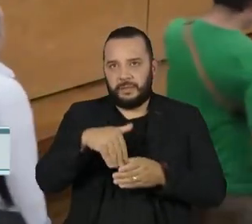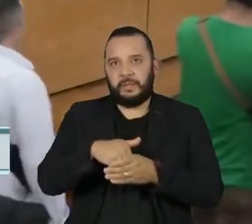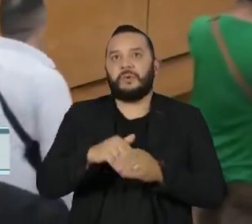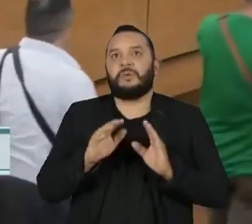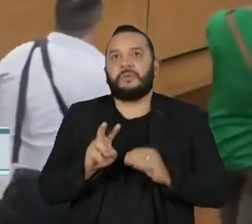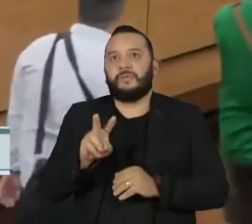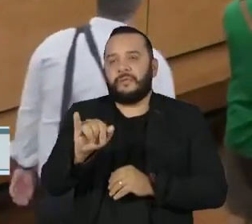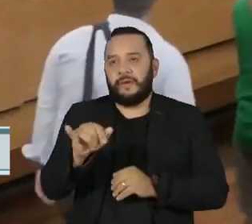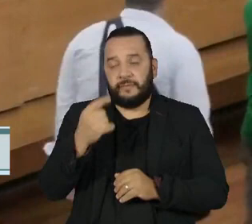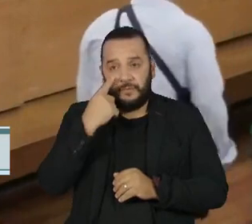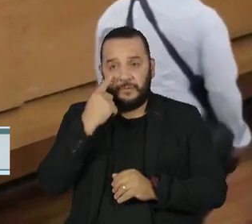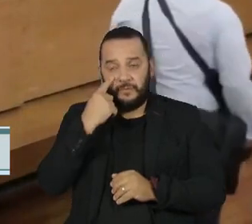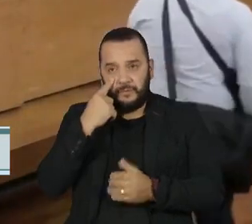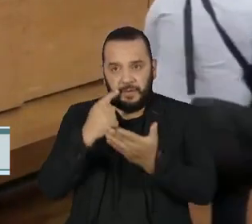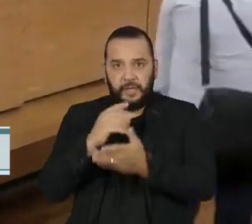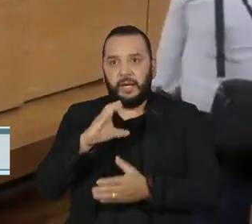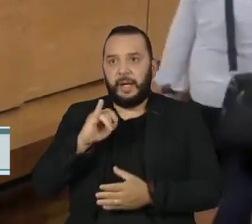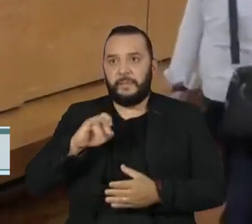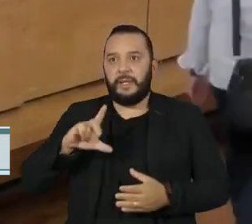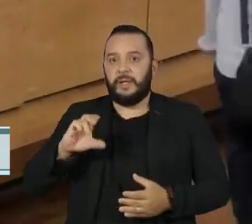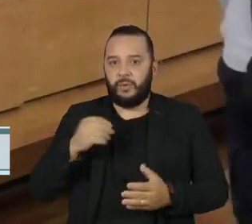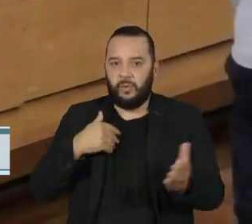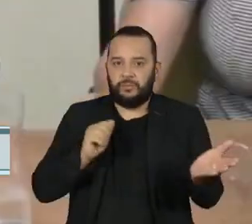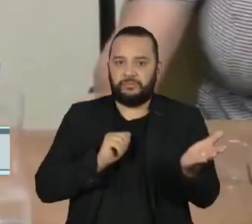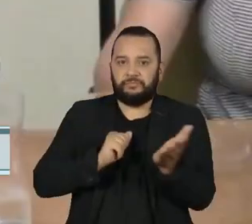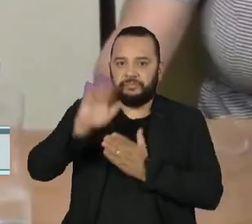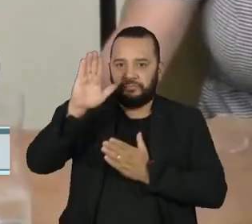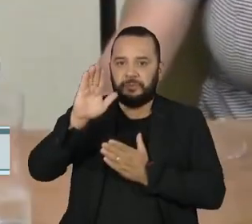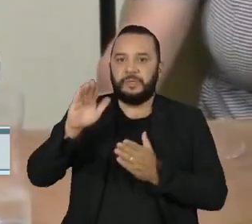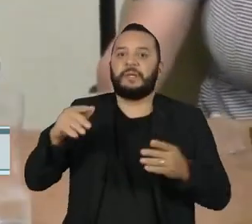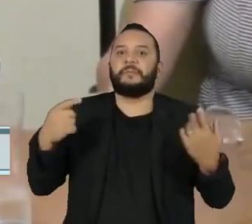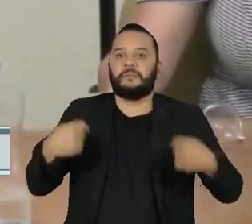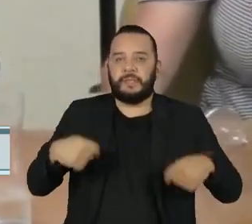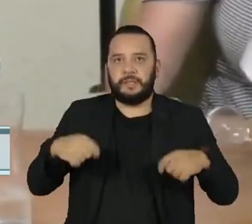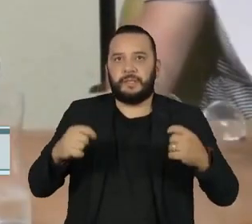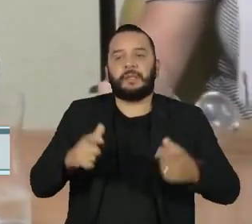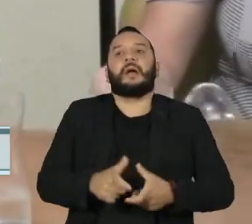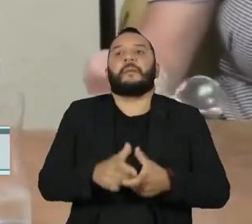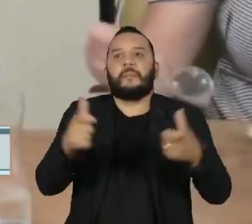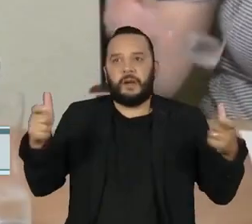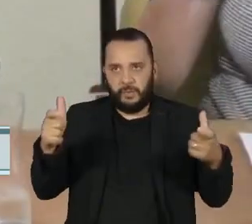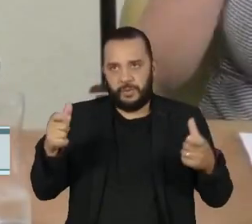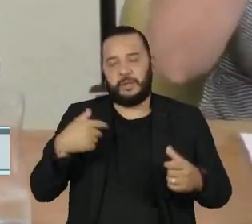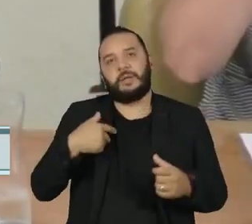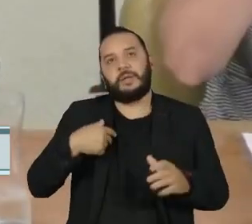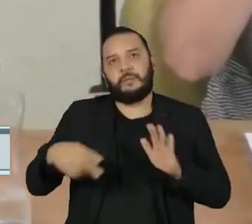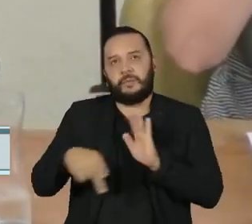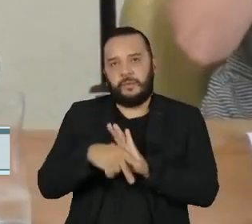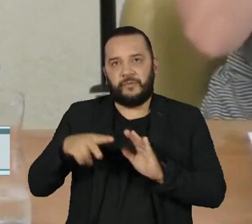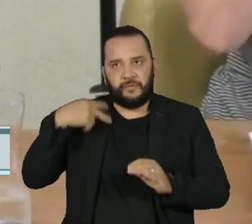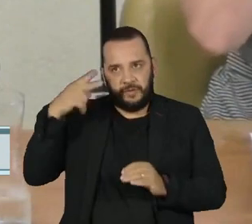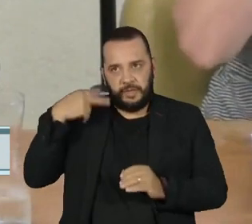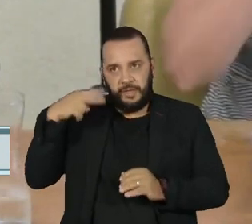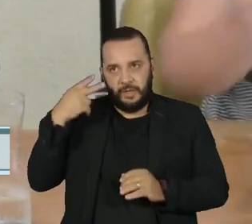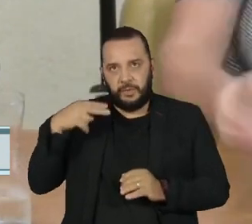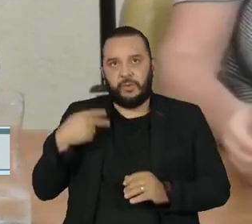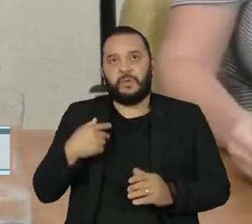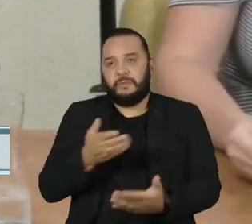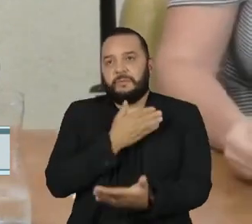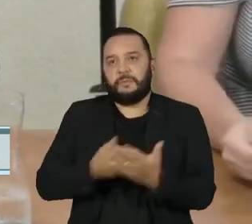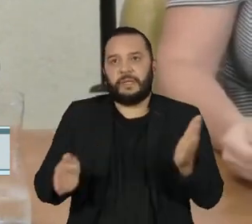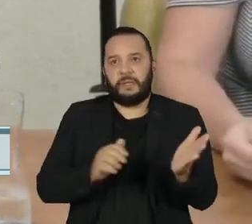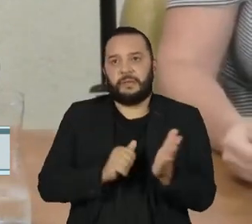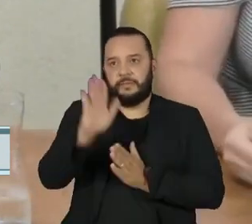para que cristóforo seja caçado é necessária a maioria absoluta dos vereadores pela perda do